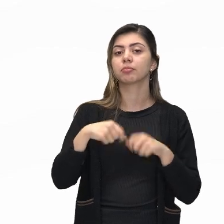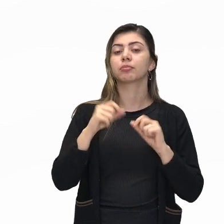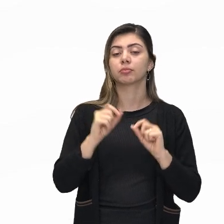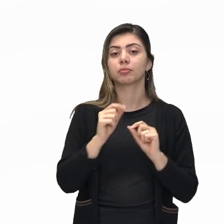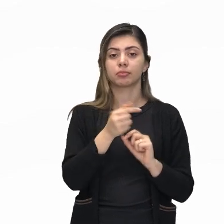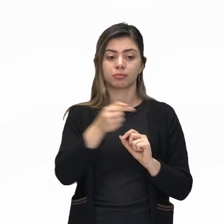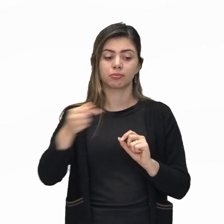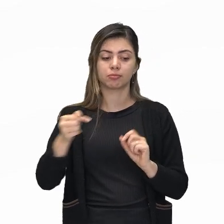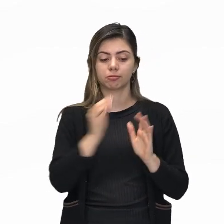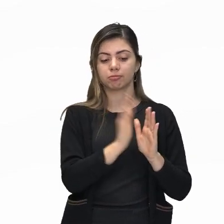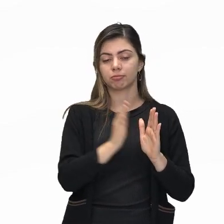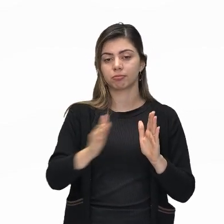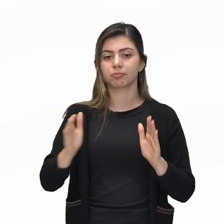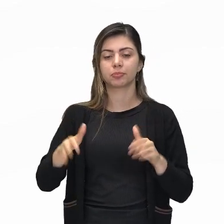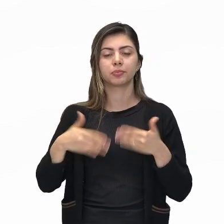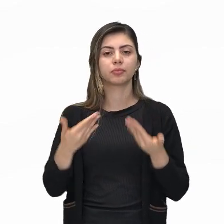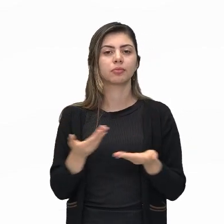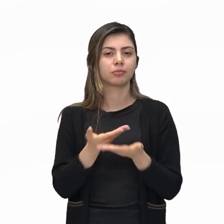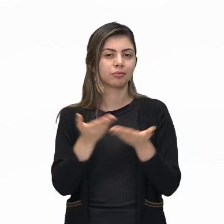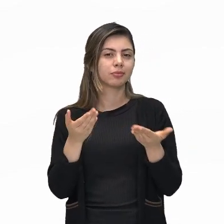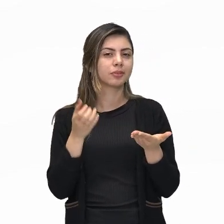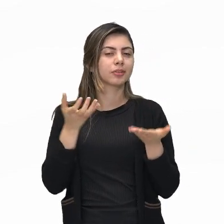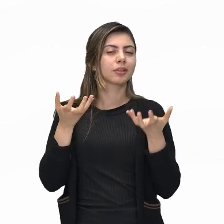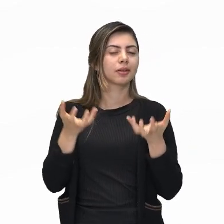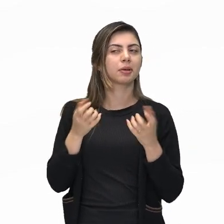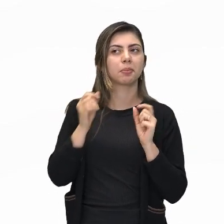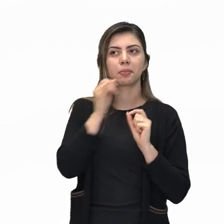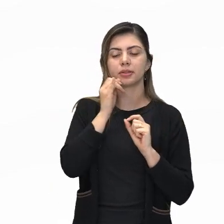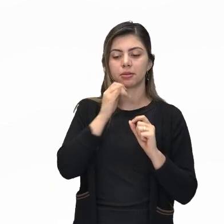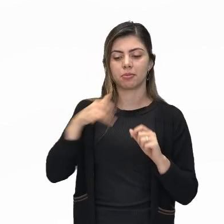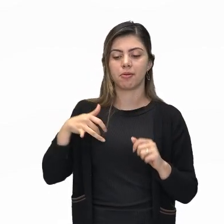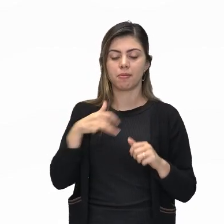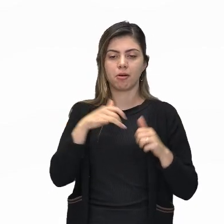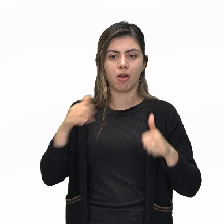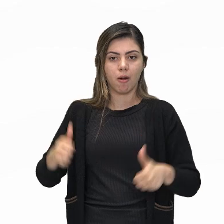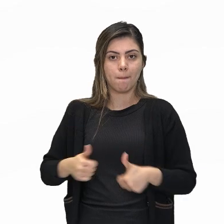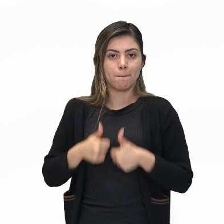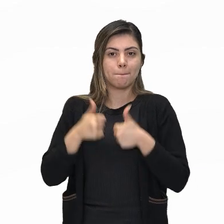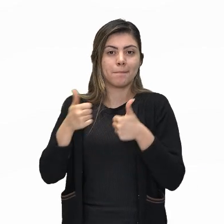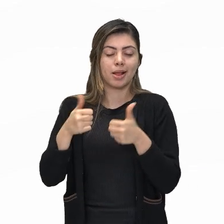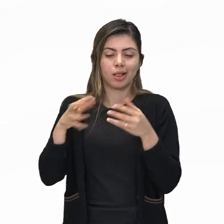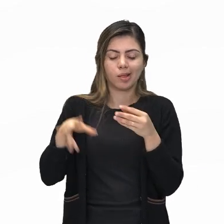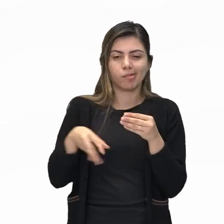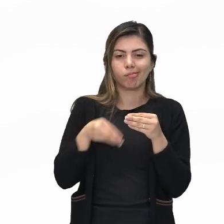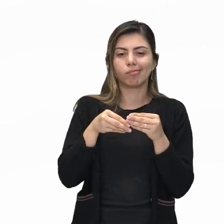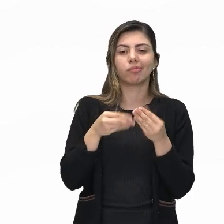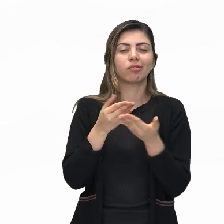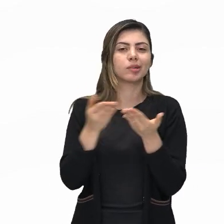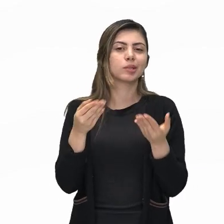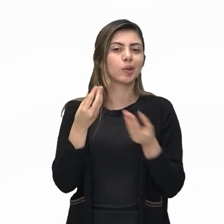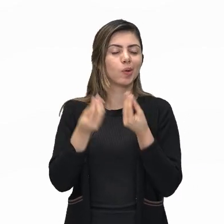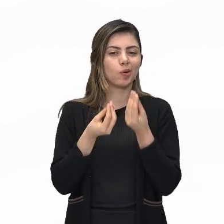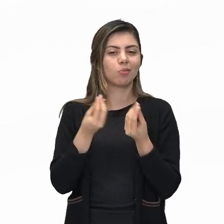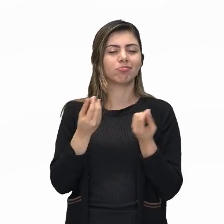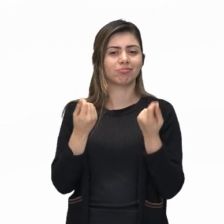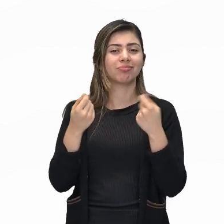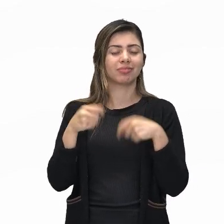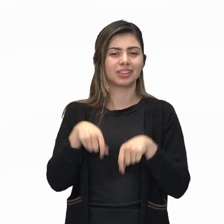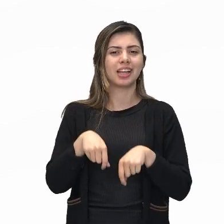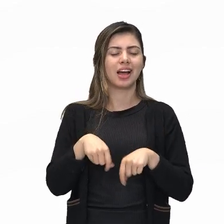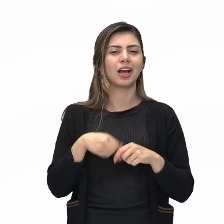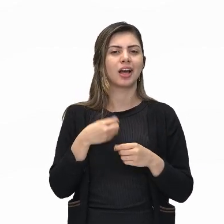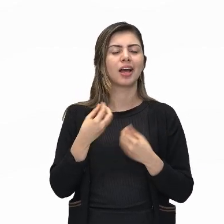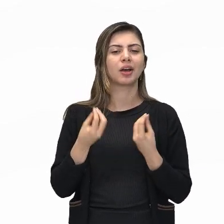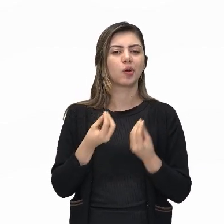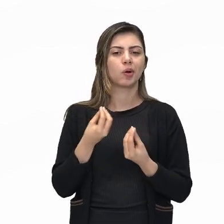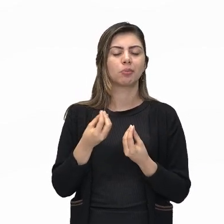a semana. E se você quer dar um plus para a sua saúde, né, um a mais para a sua saúde, você incrementa aí